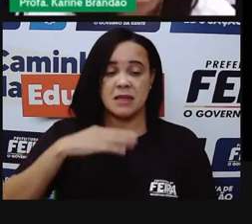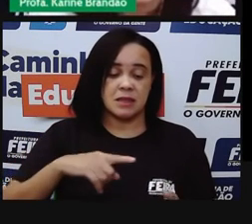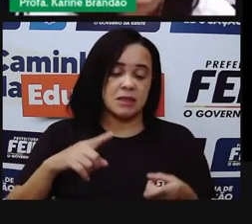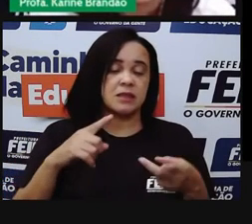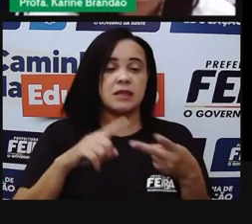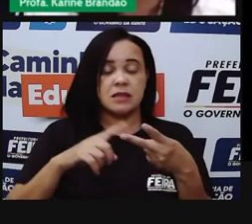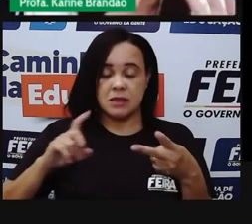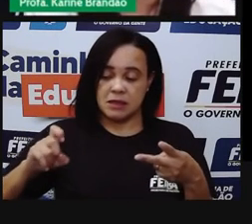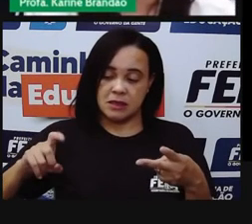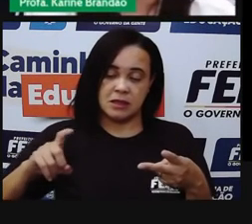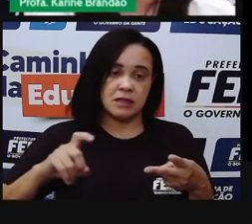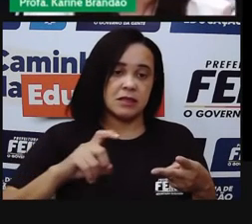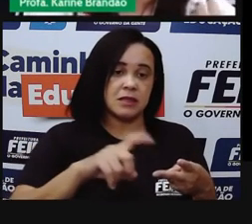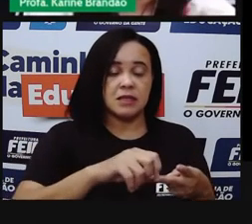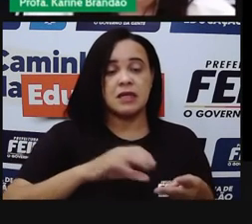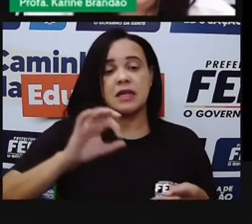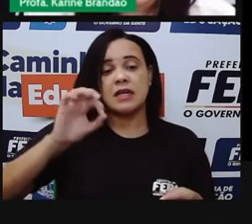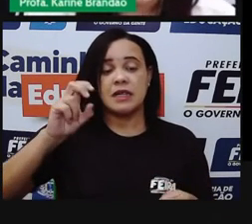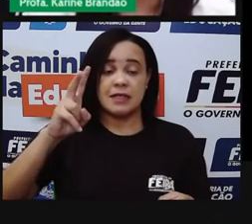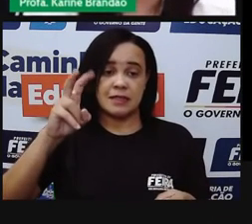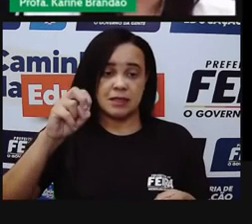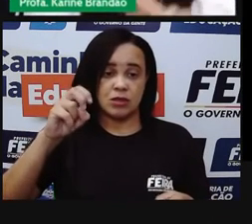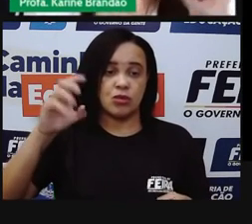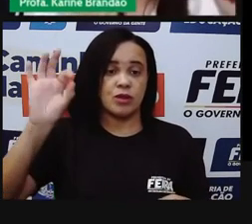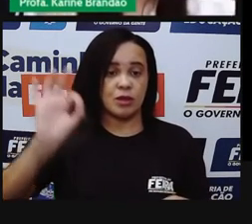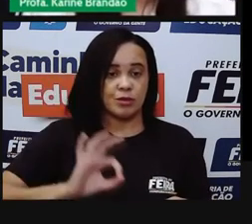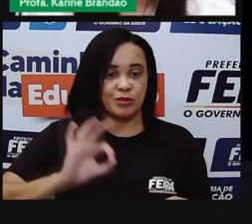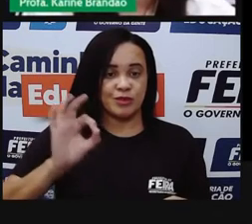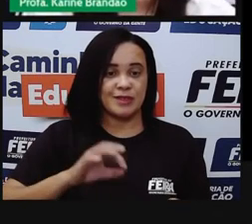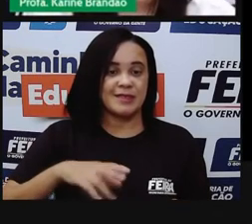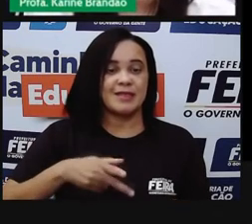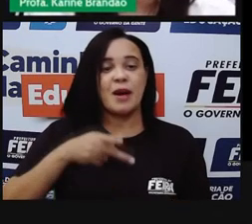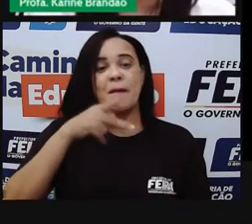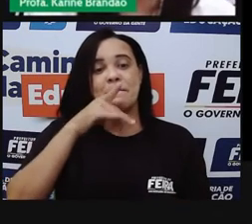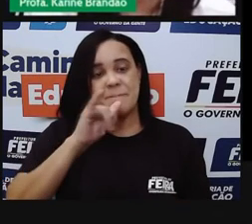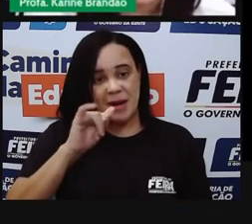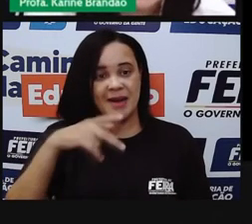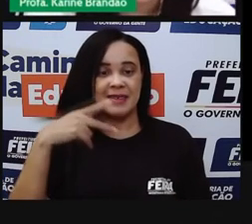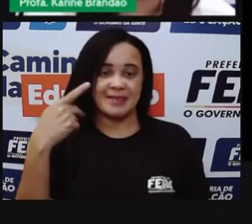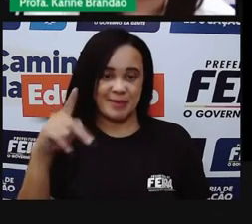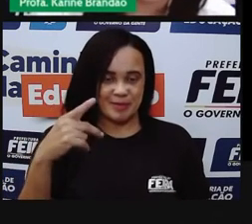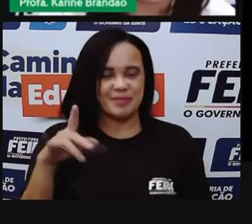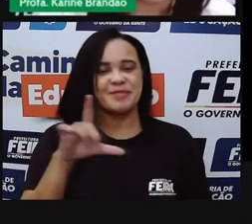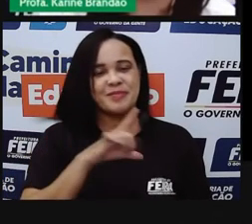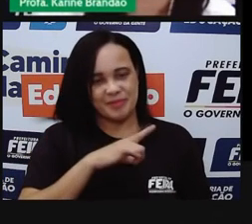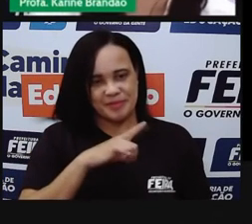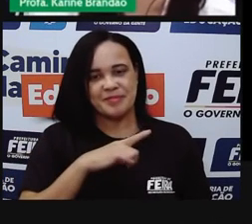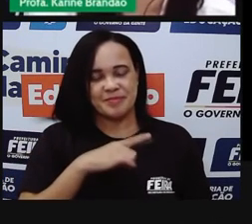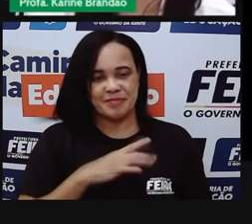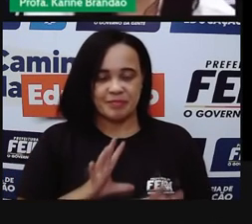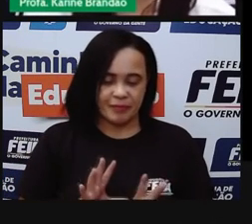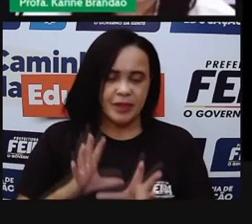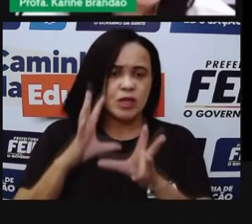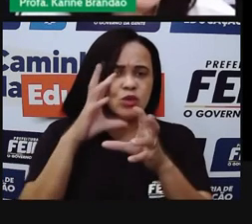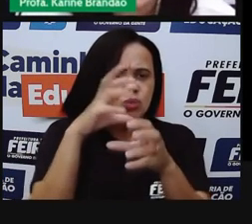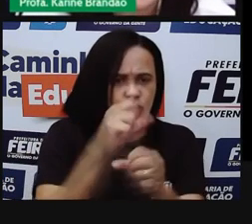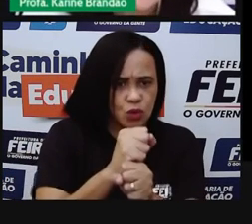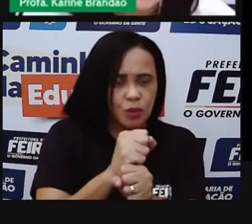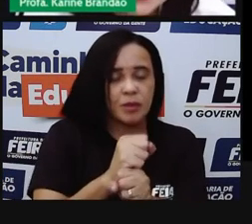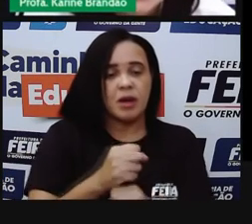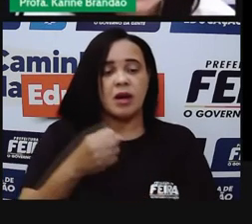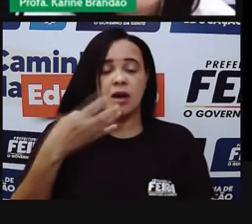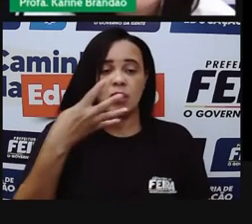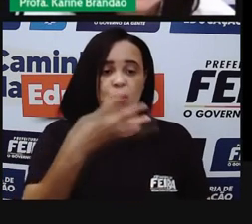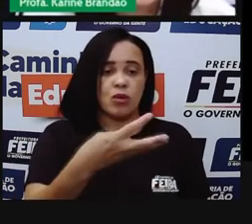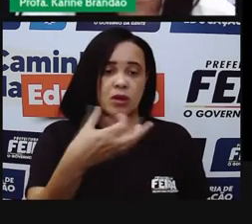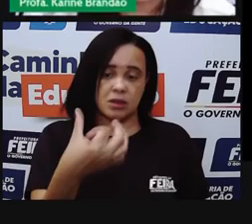ocorre a fecundação, vai gerar um indivíduo com o número total de cromossomos que